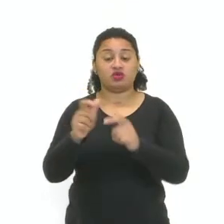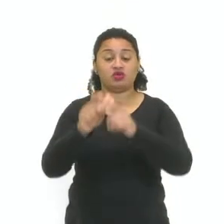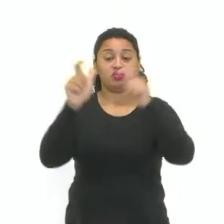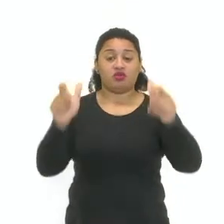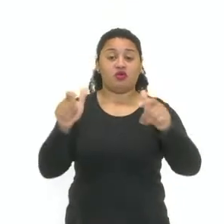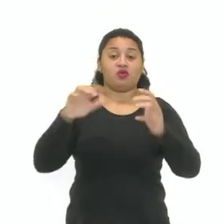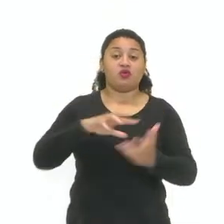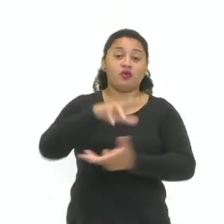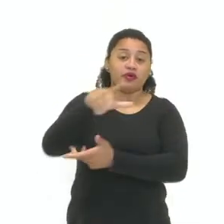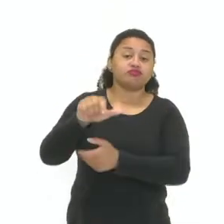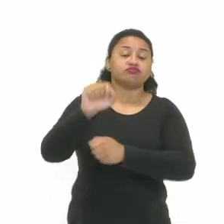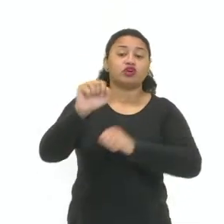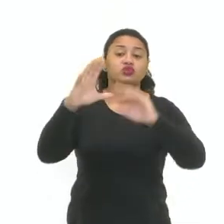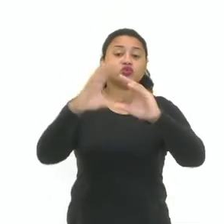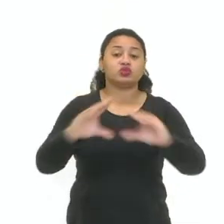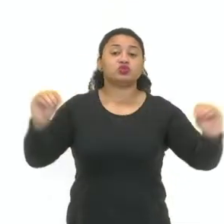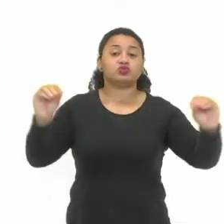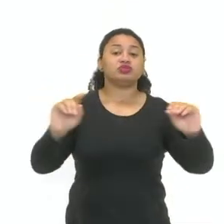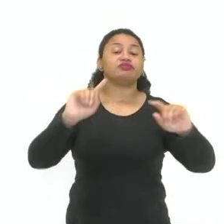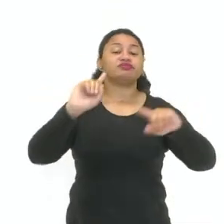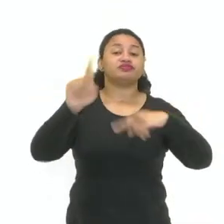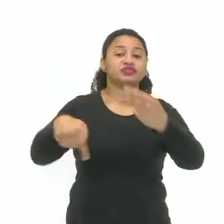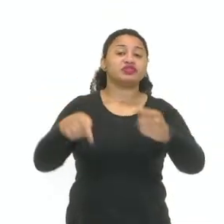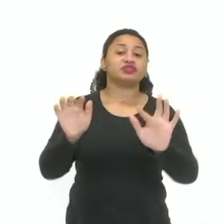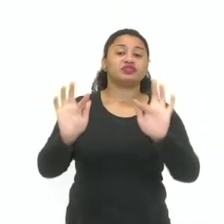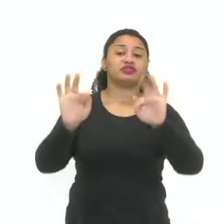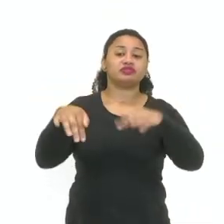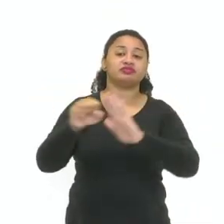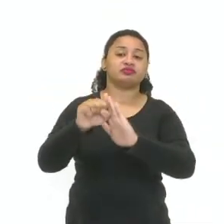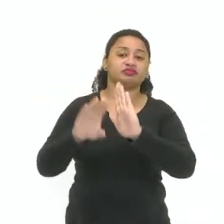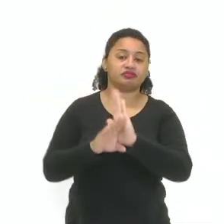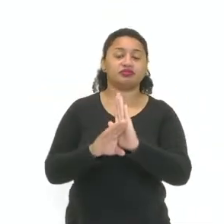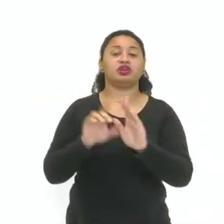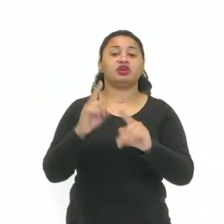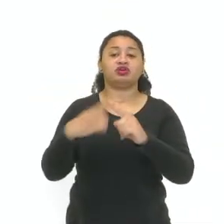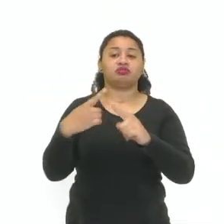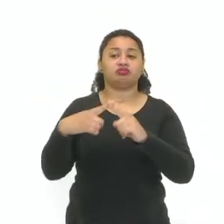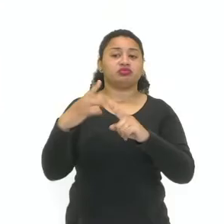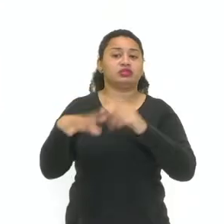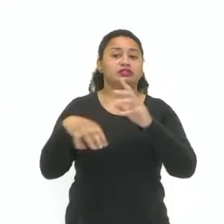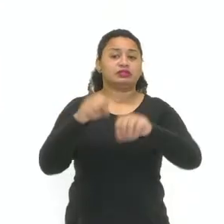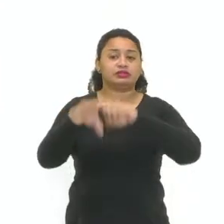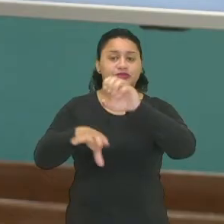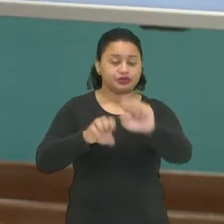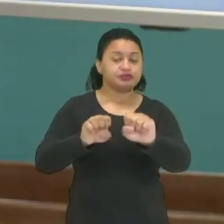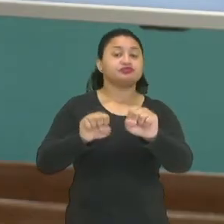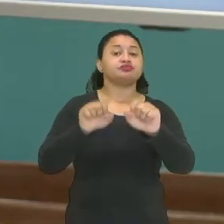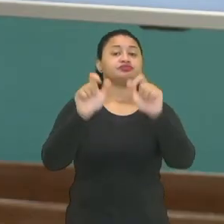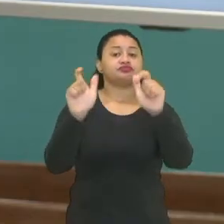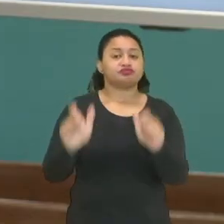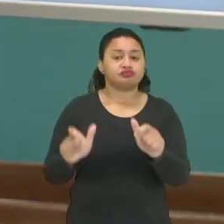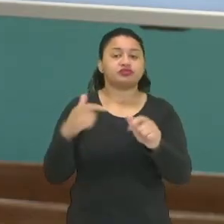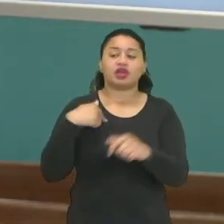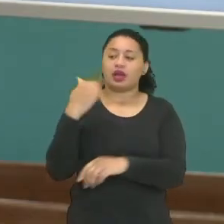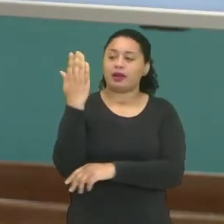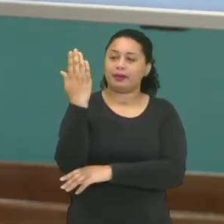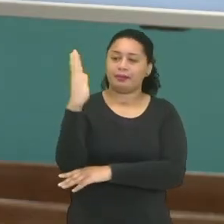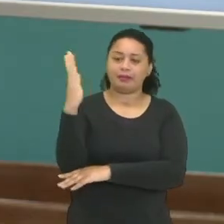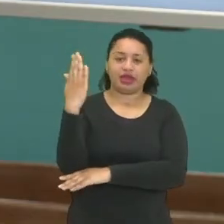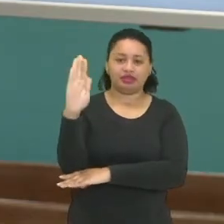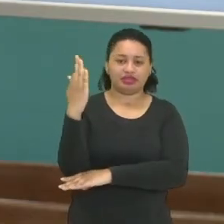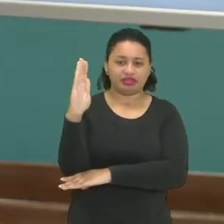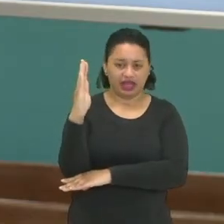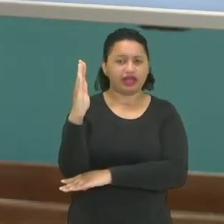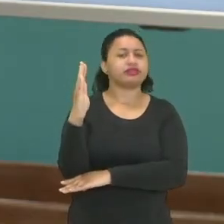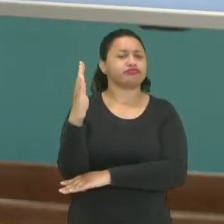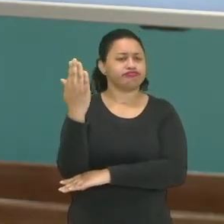pode desaparecer até o final do século, devido à grande exploração dessa região. Então a madeira, né, que é explorada ali, a madeira de